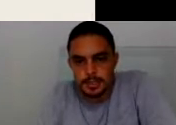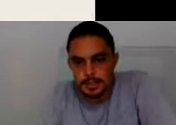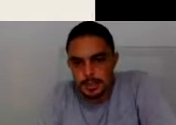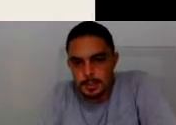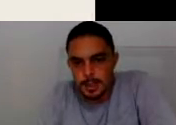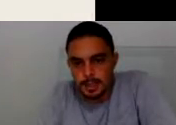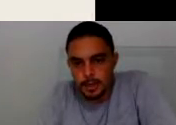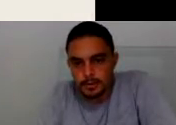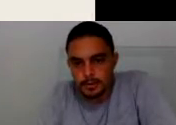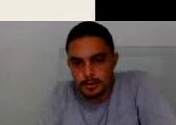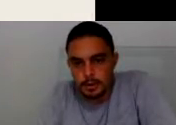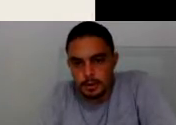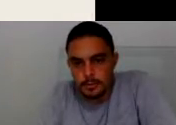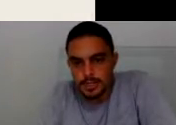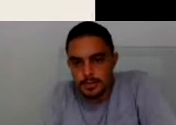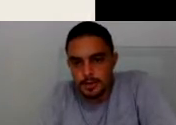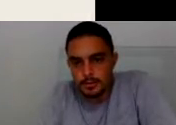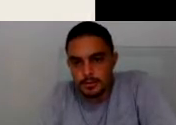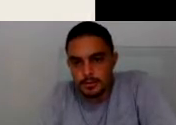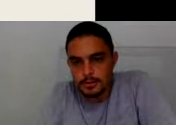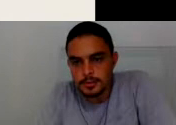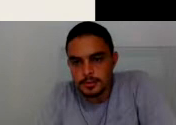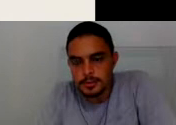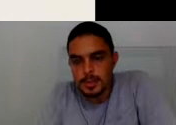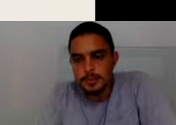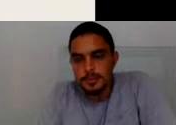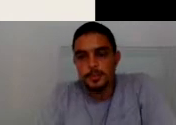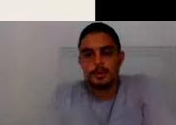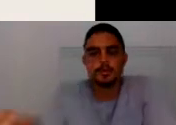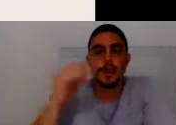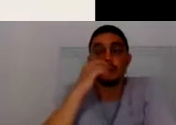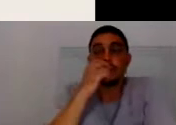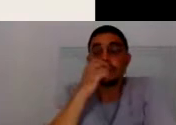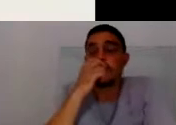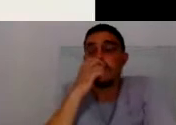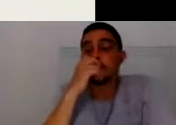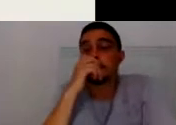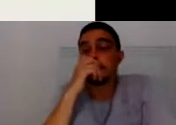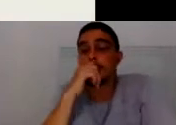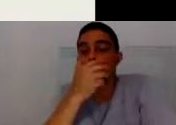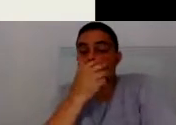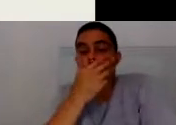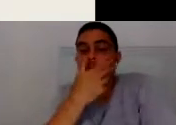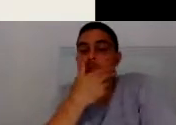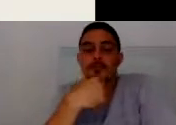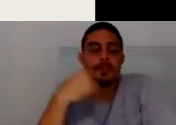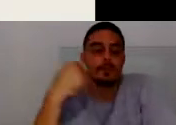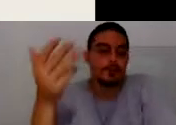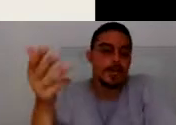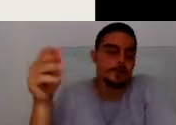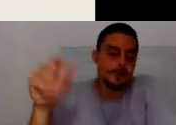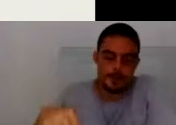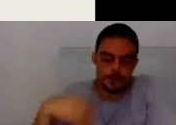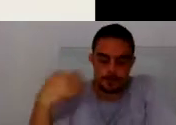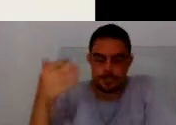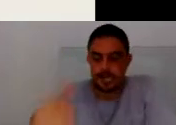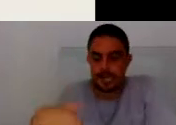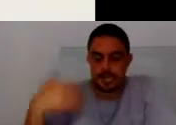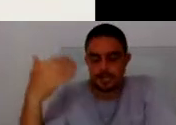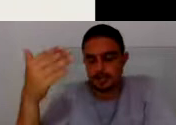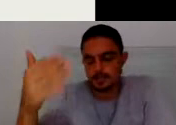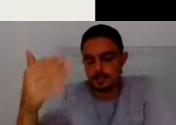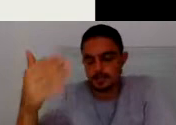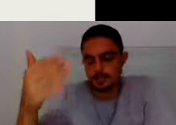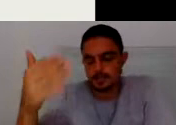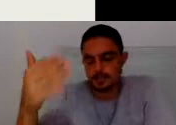numa constante que também depende do solo. Como que a gente calcula essas constantes? Por algumas formas que usam logaritmo, tá? Vão usar